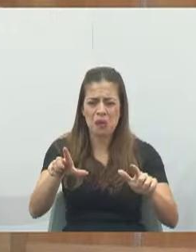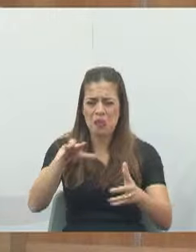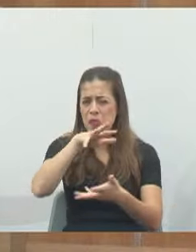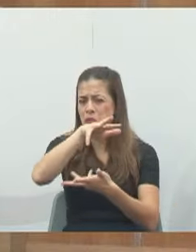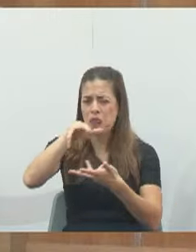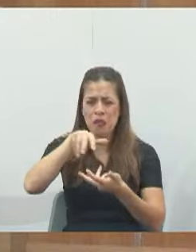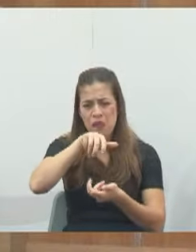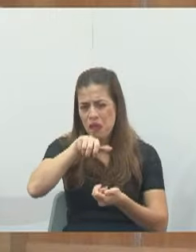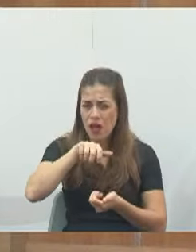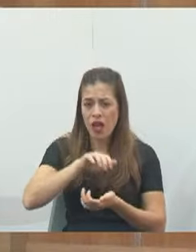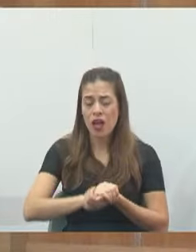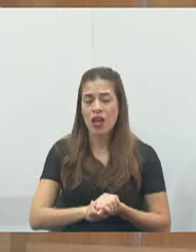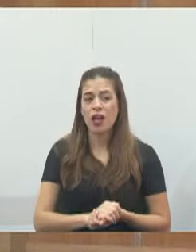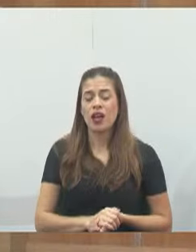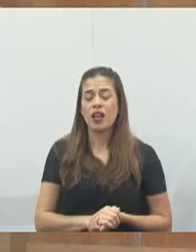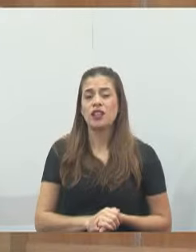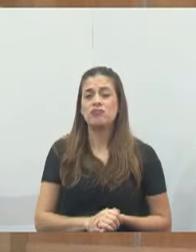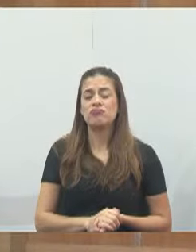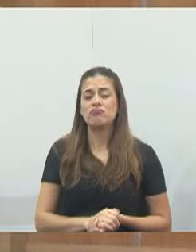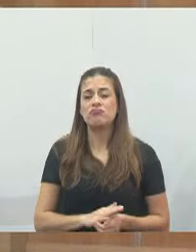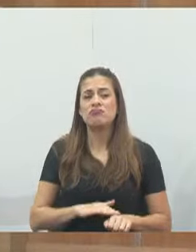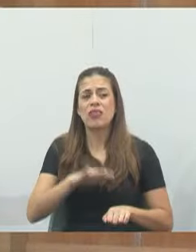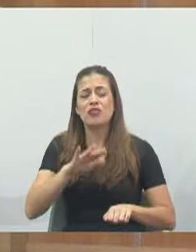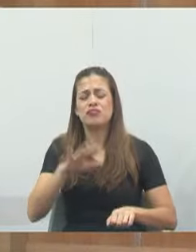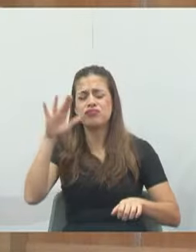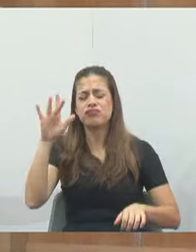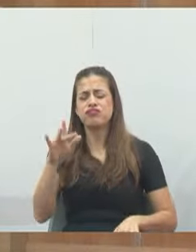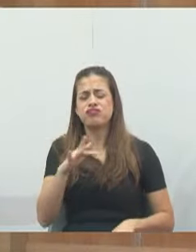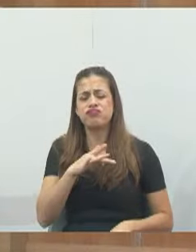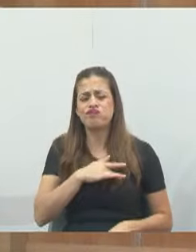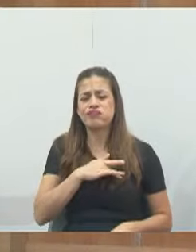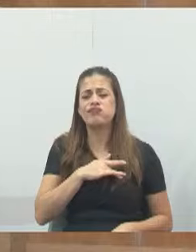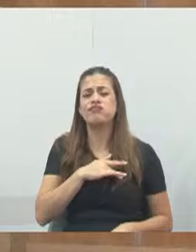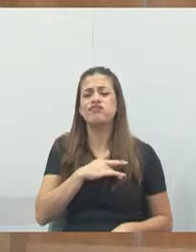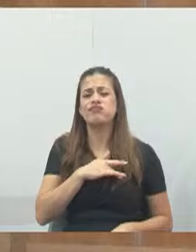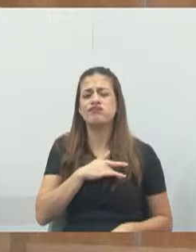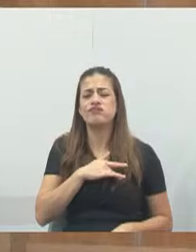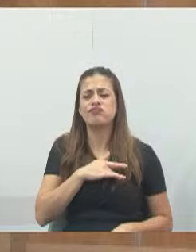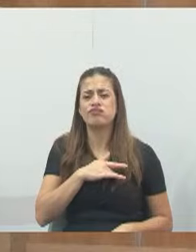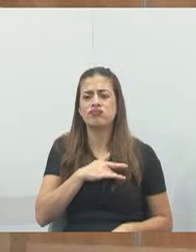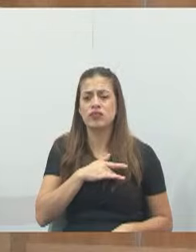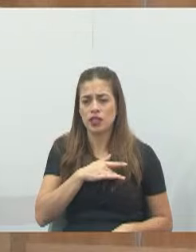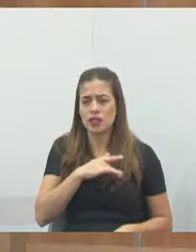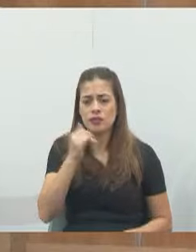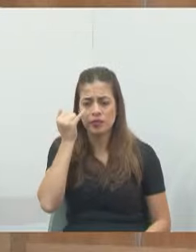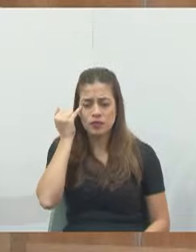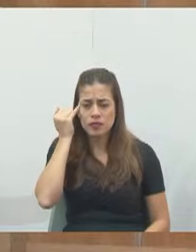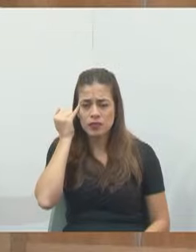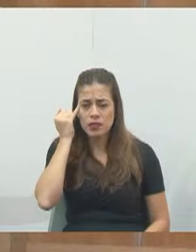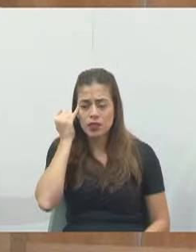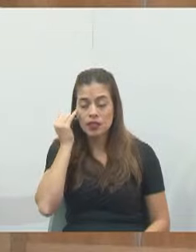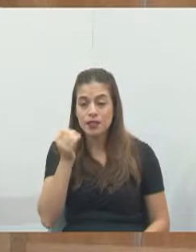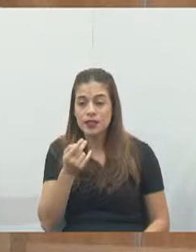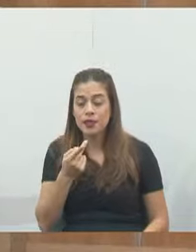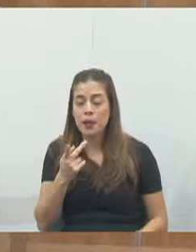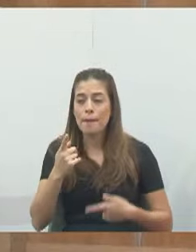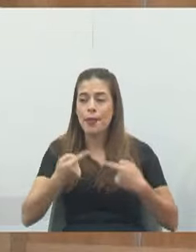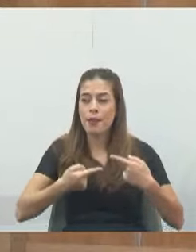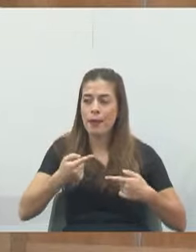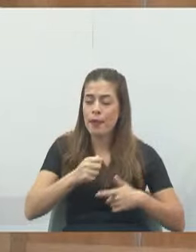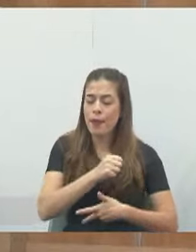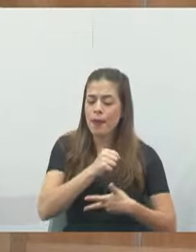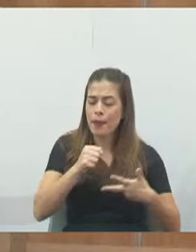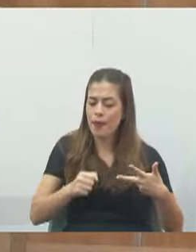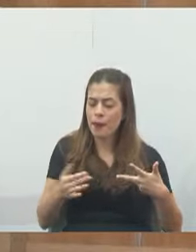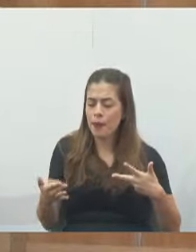internacionais, mas o que toca muito, né, Maria Tereza, numa questão de políticas